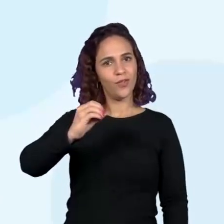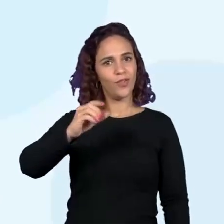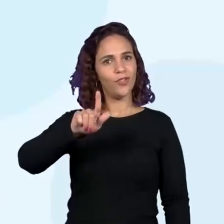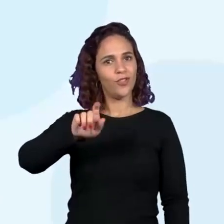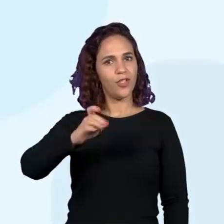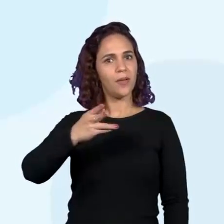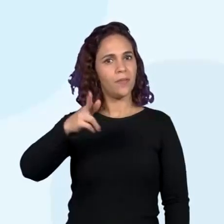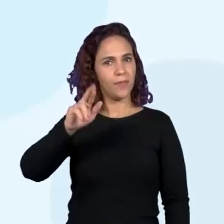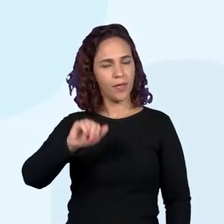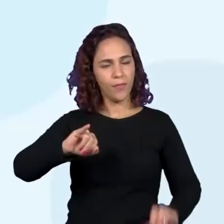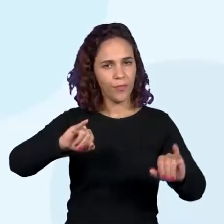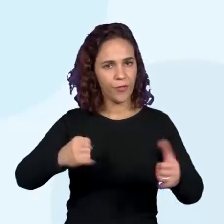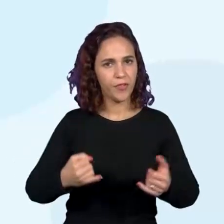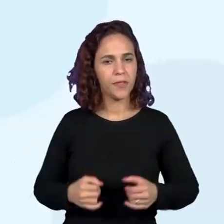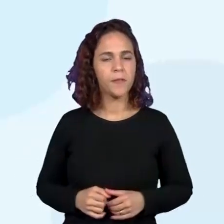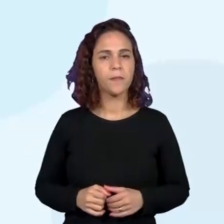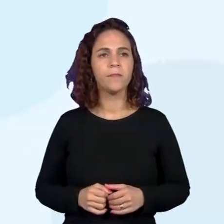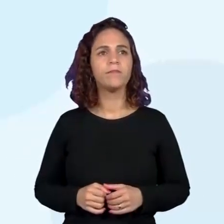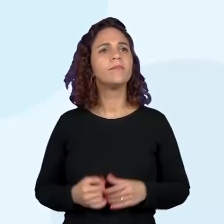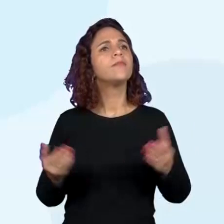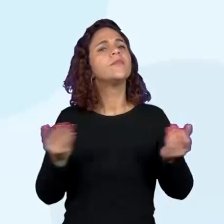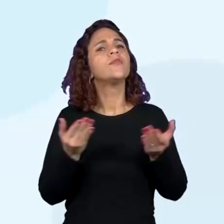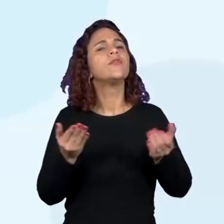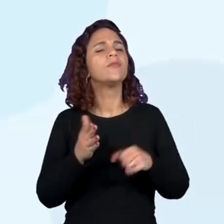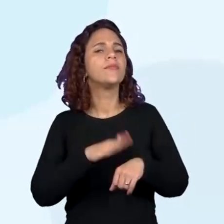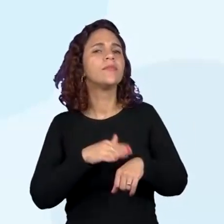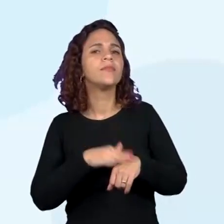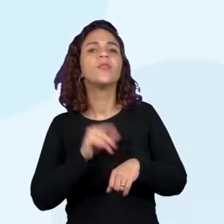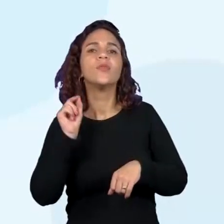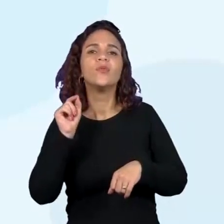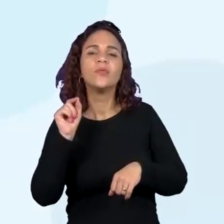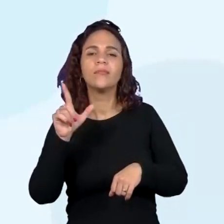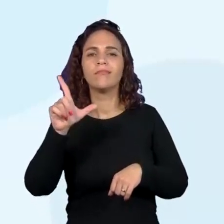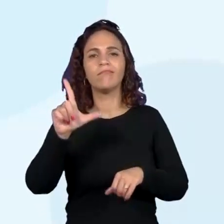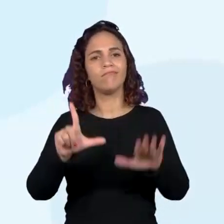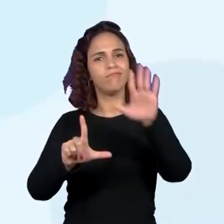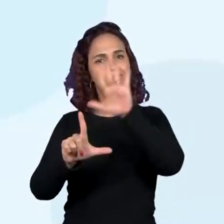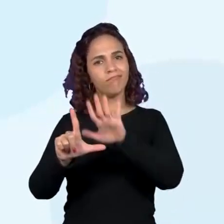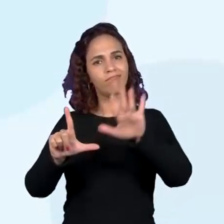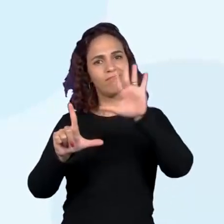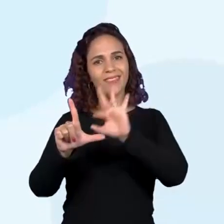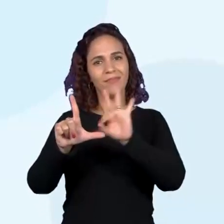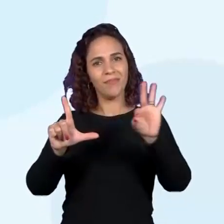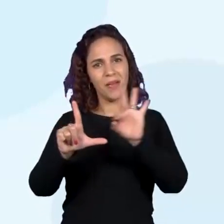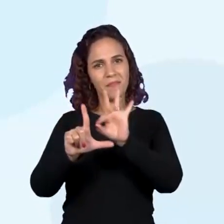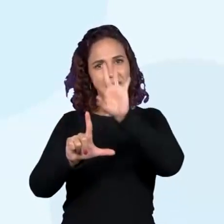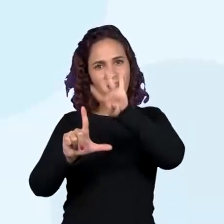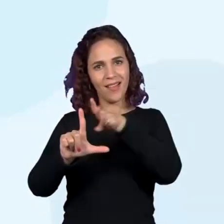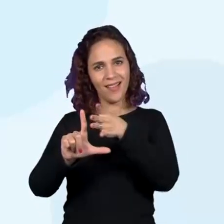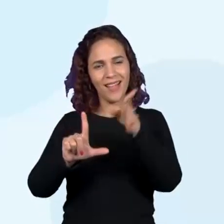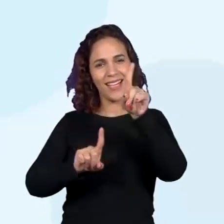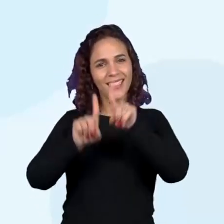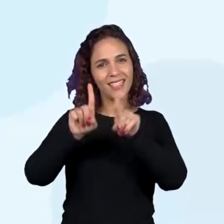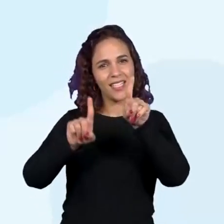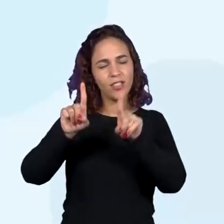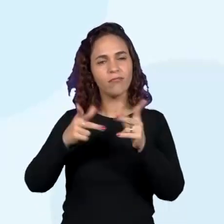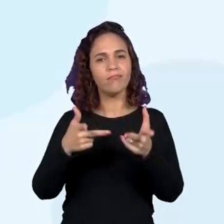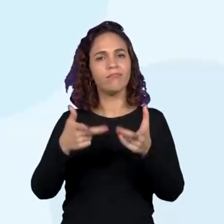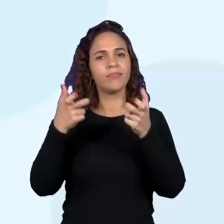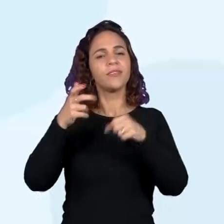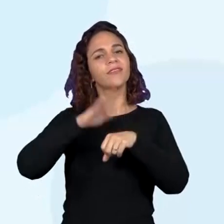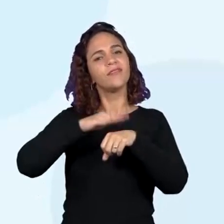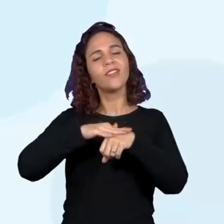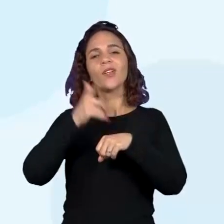professora Juliana? Hoje a gente fez a interpretação e a análise de dados estatísticos para construir um